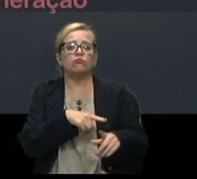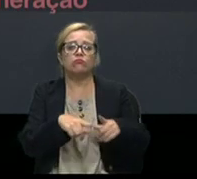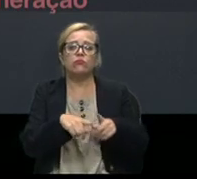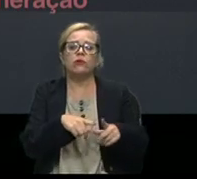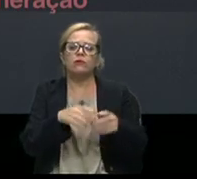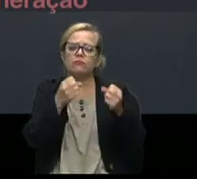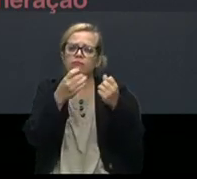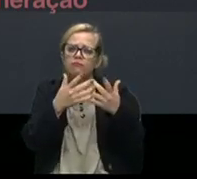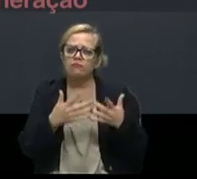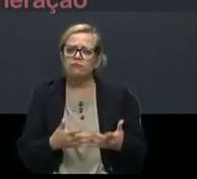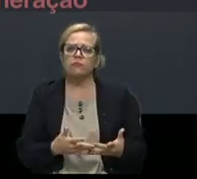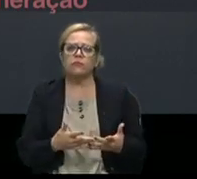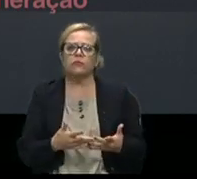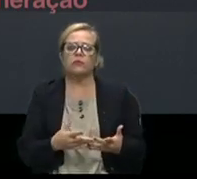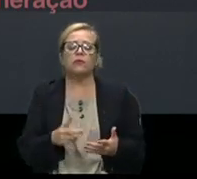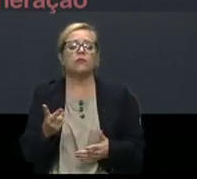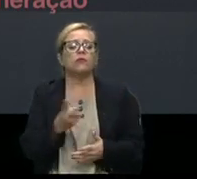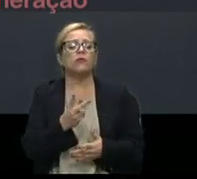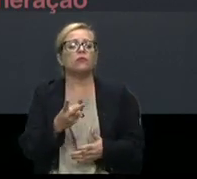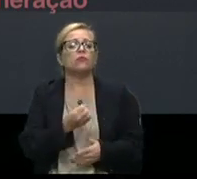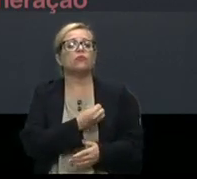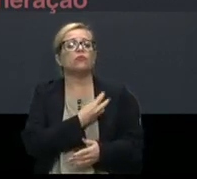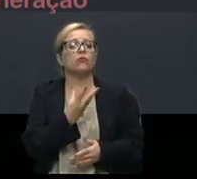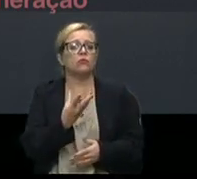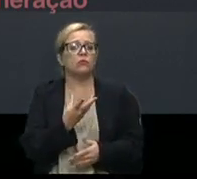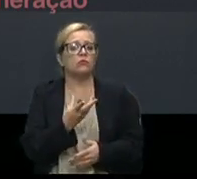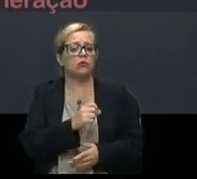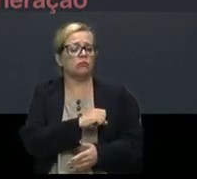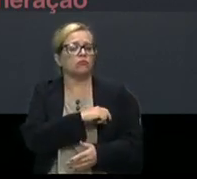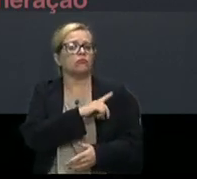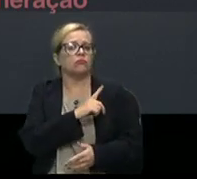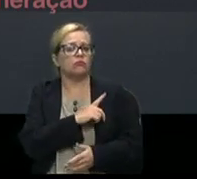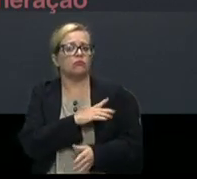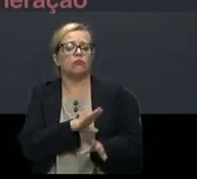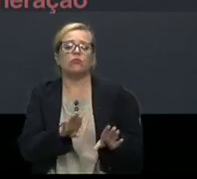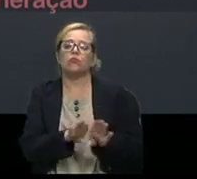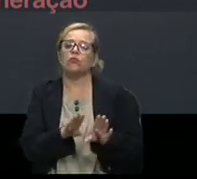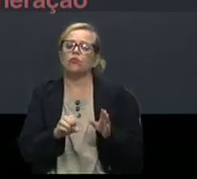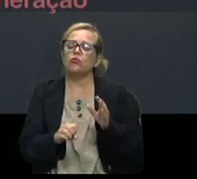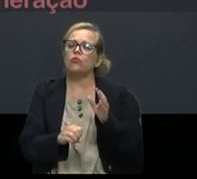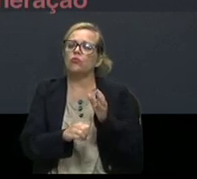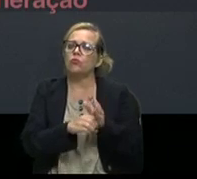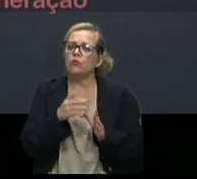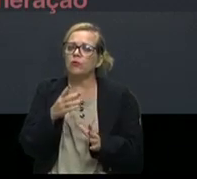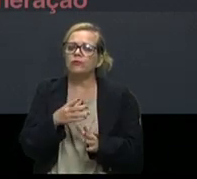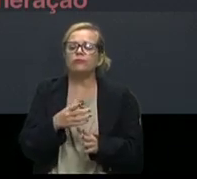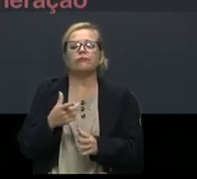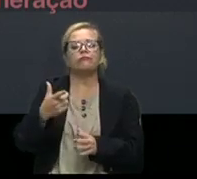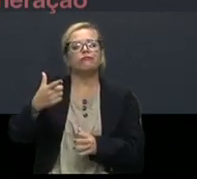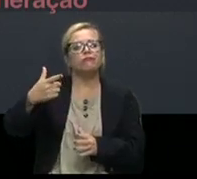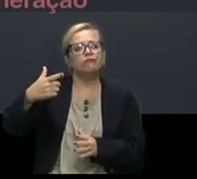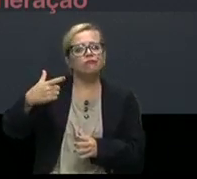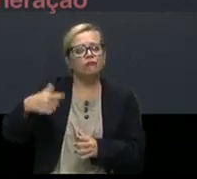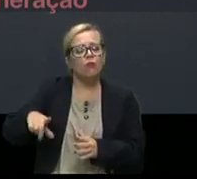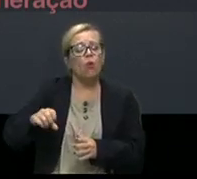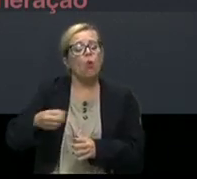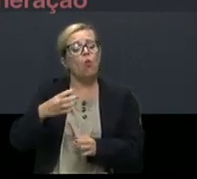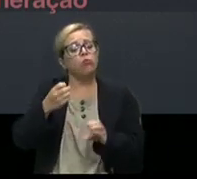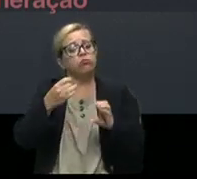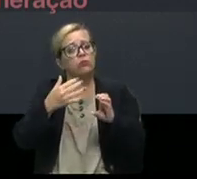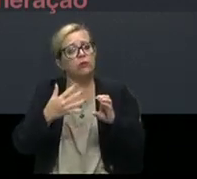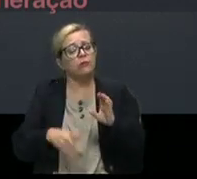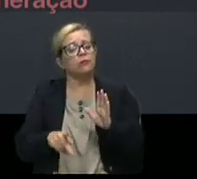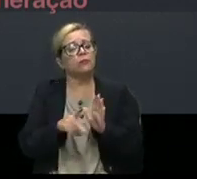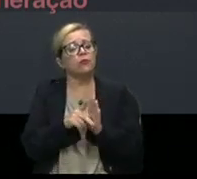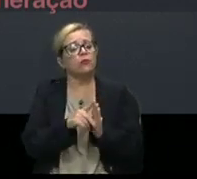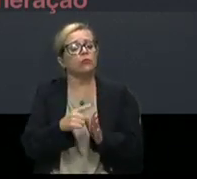é explicada pela variação da nota para a remuneração e quanto é devido ao acaso ou às características